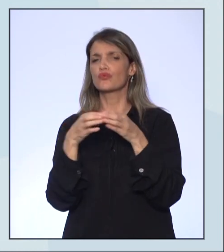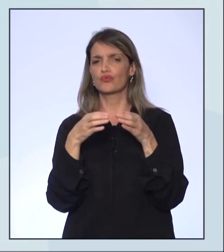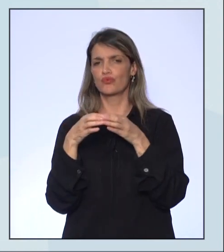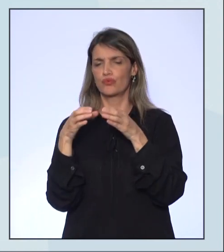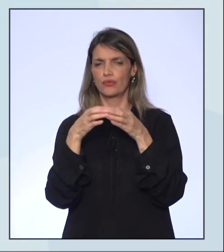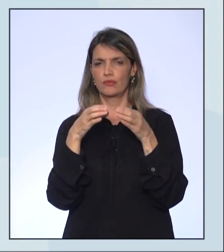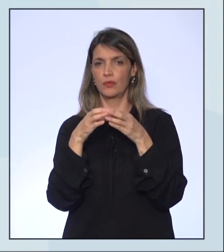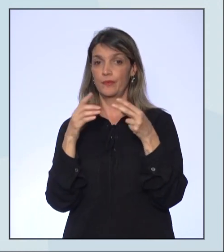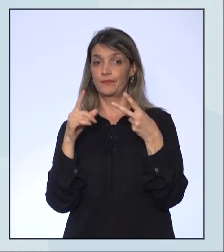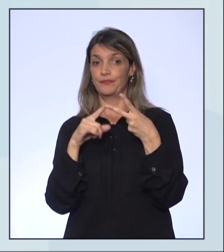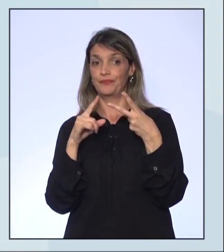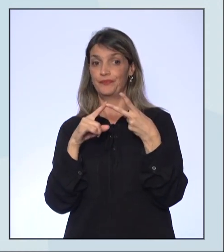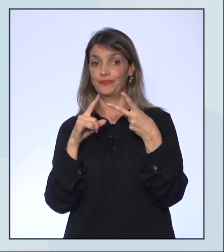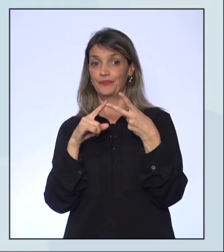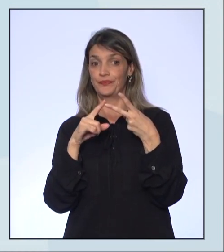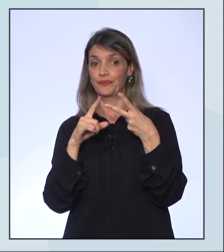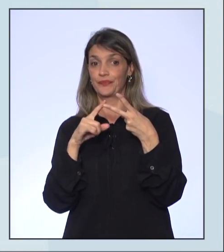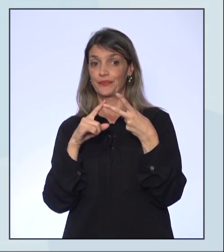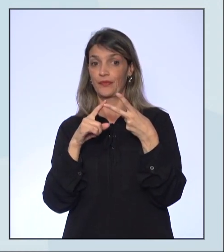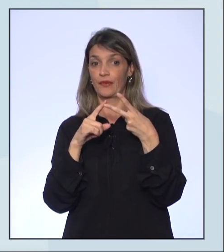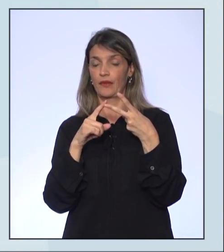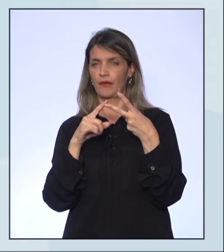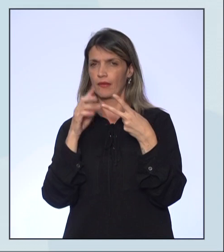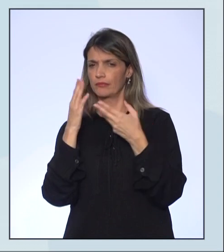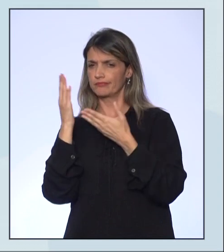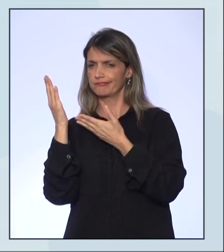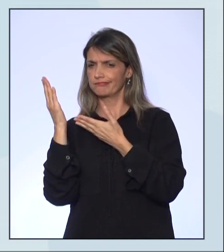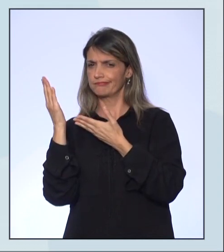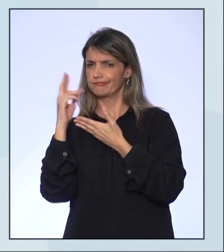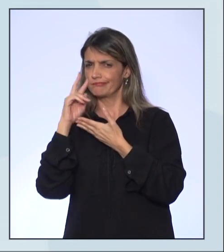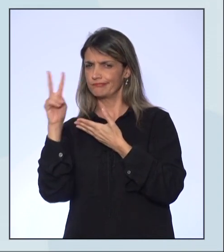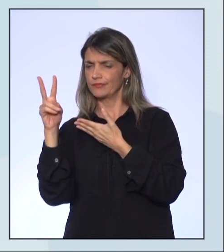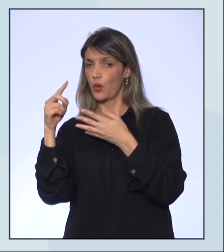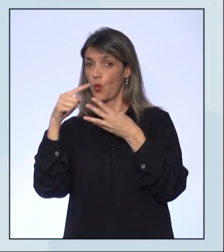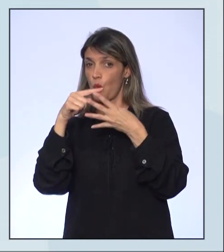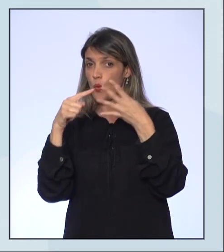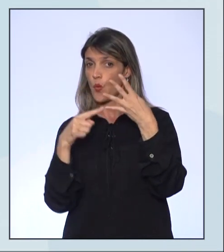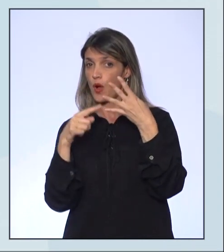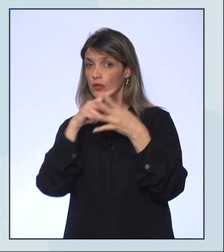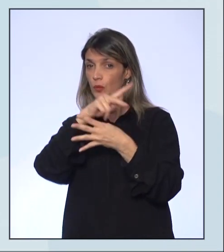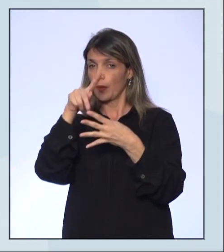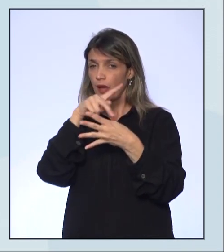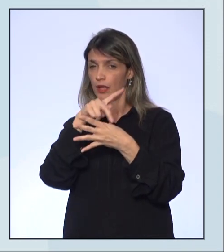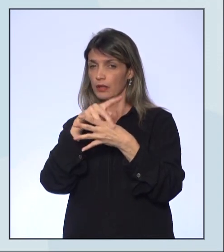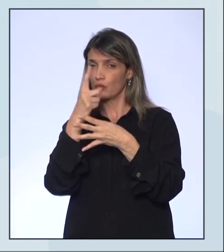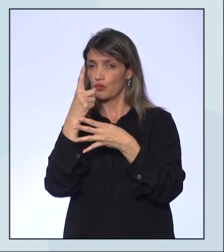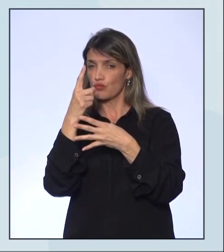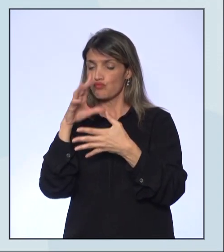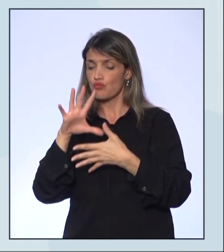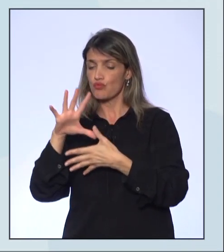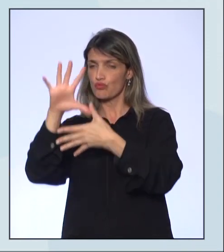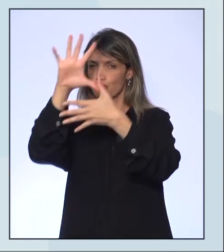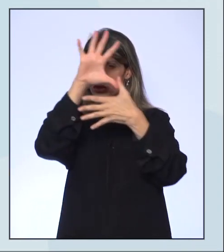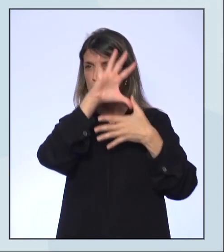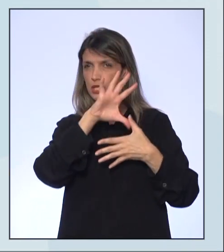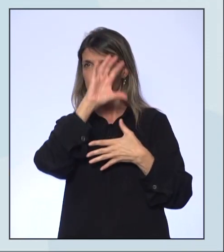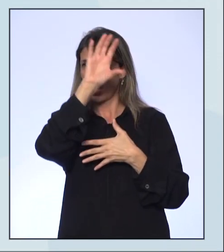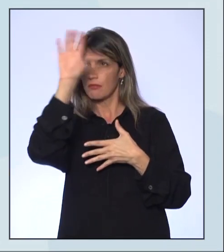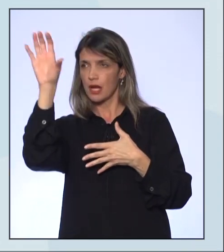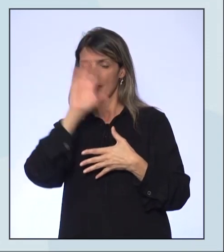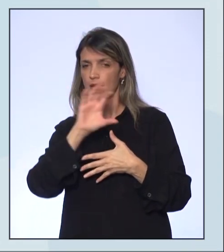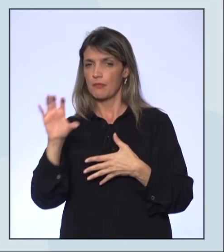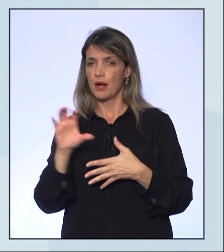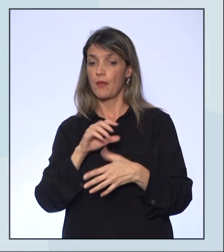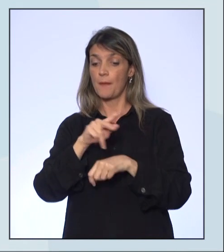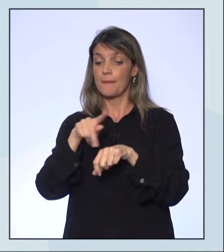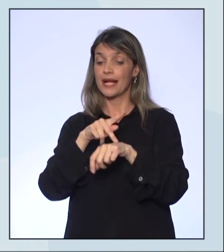A atividade B, observando o mapa, cite 4 países, um de cada continente, que pertença aos países